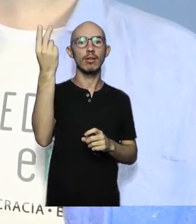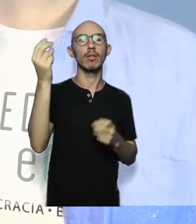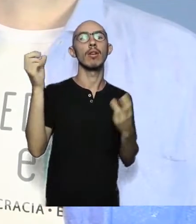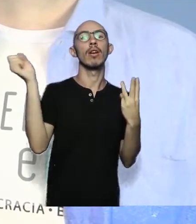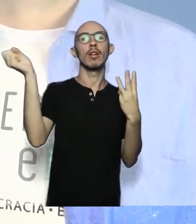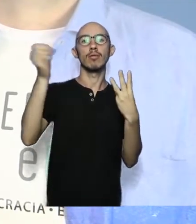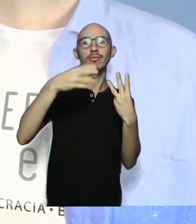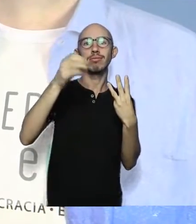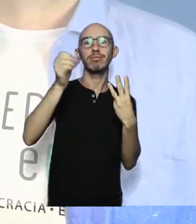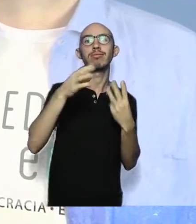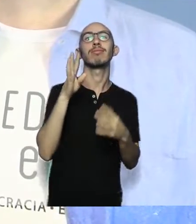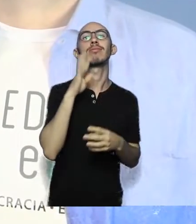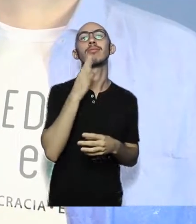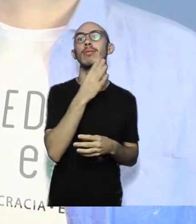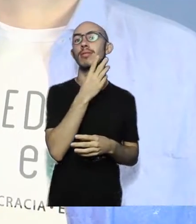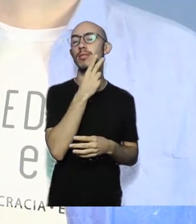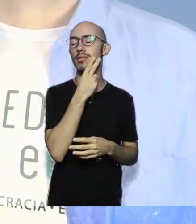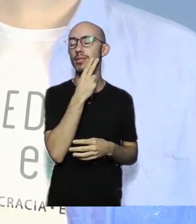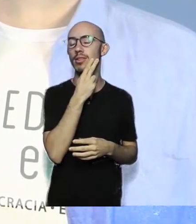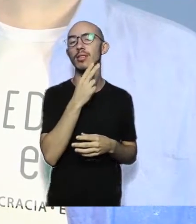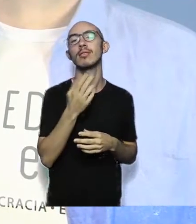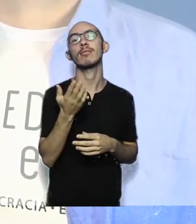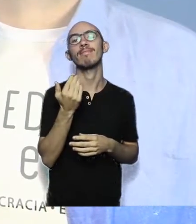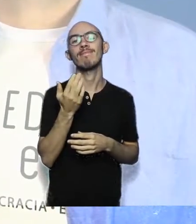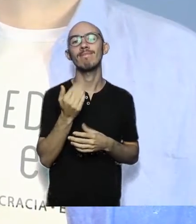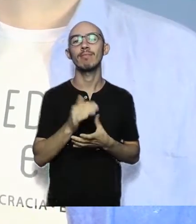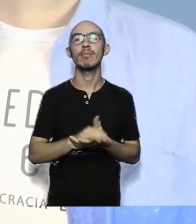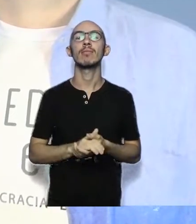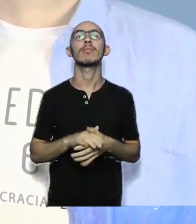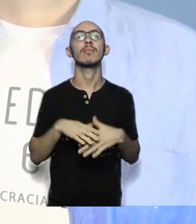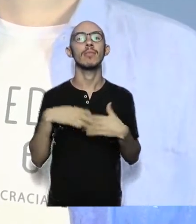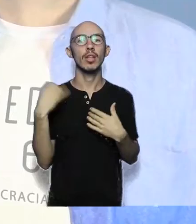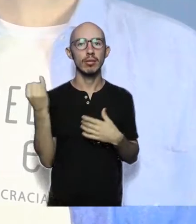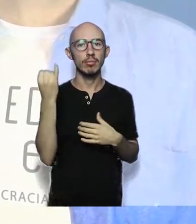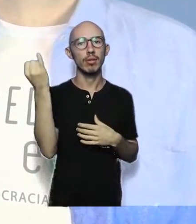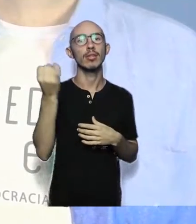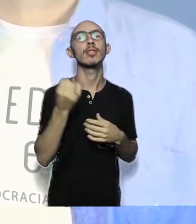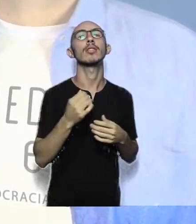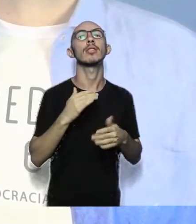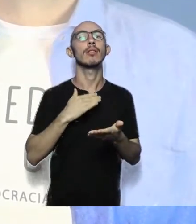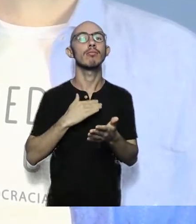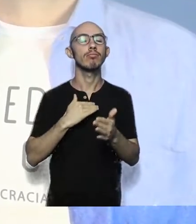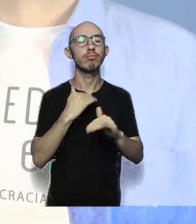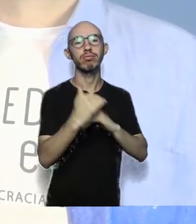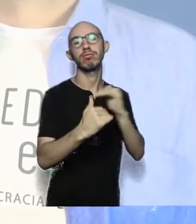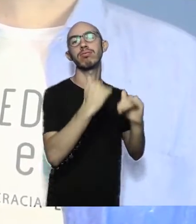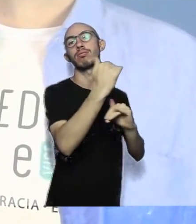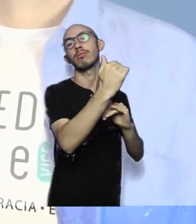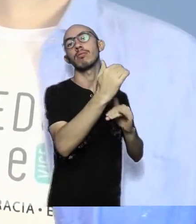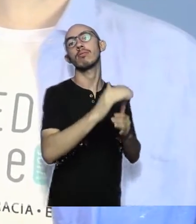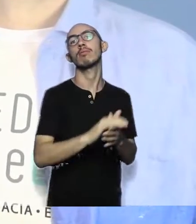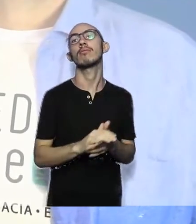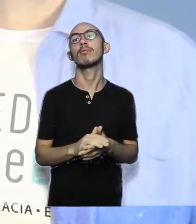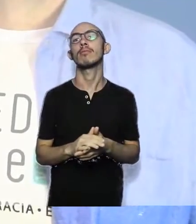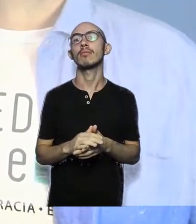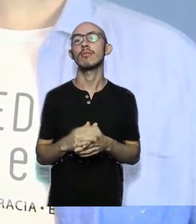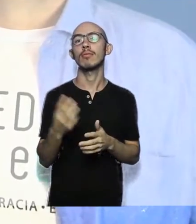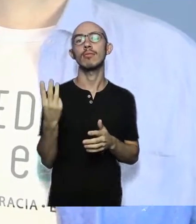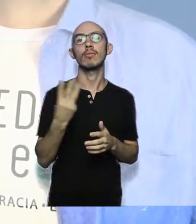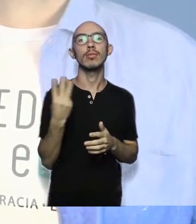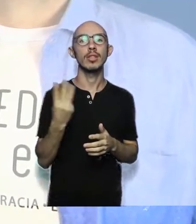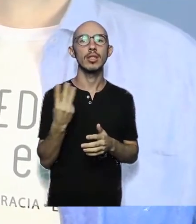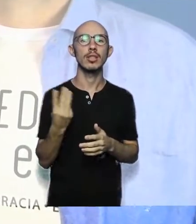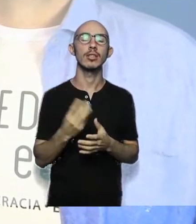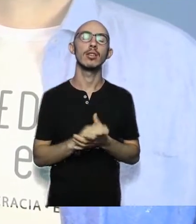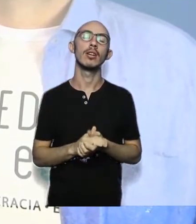acadêmico do Agreste. Isso é fundamental. Isso é uma medida muito importante que a gente precisa avançar. Terceiro,